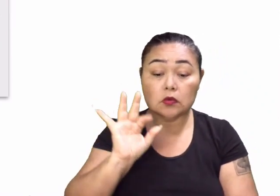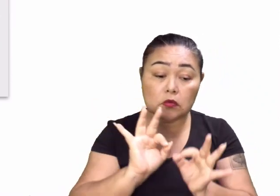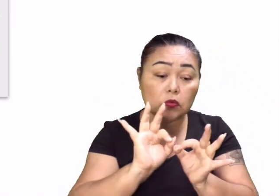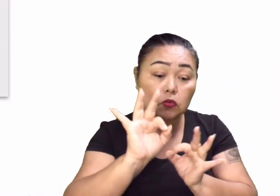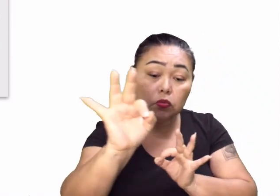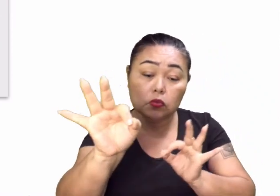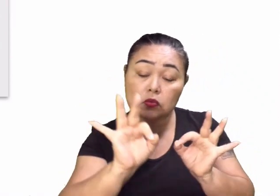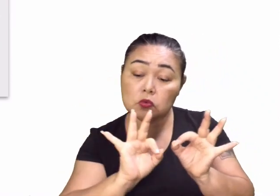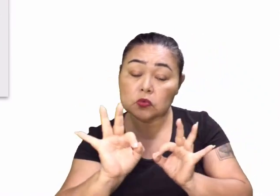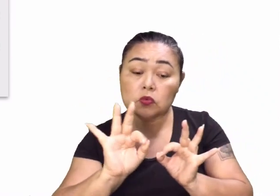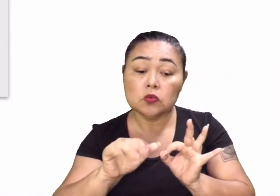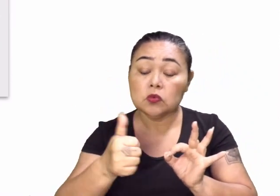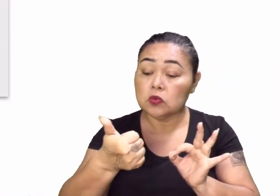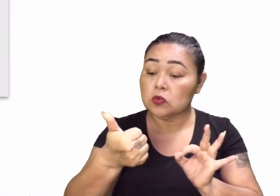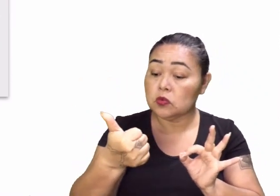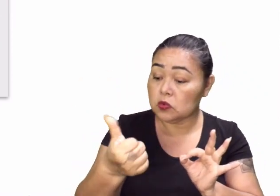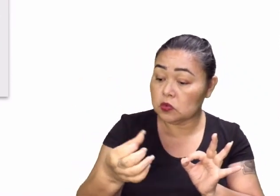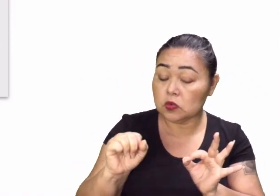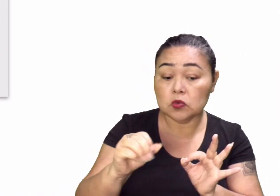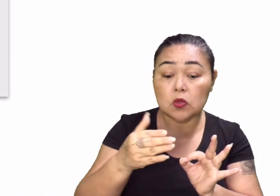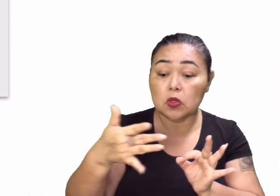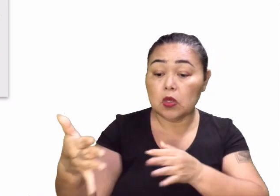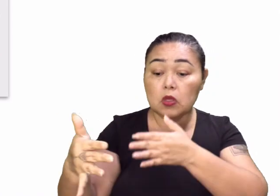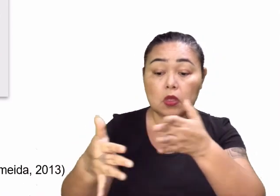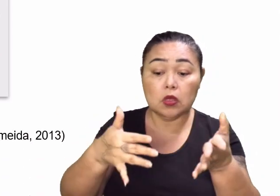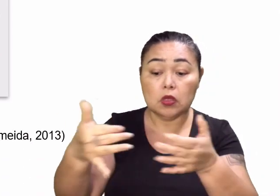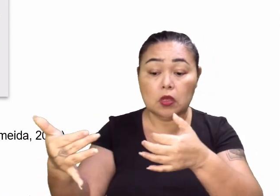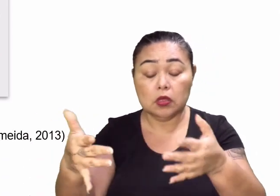e 168 afluentes.